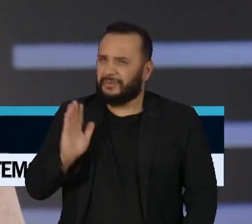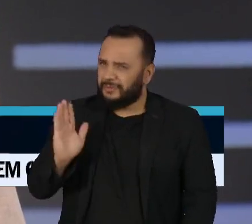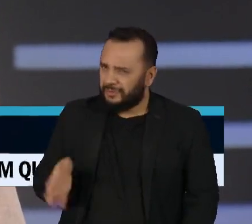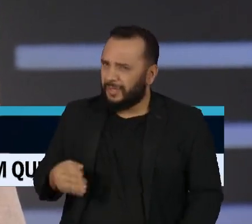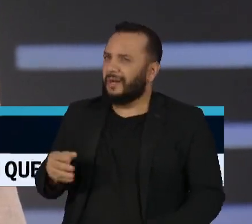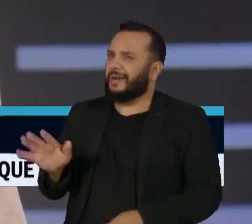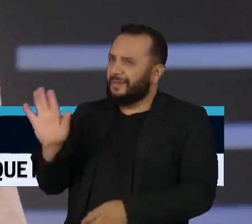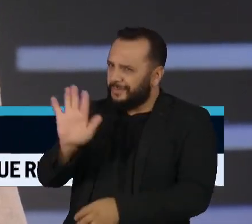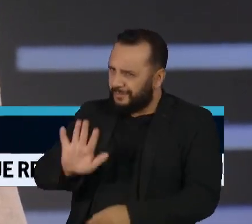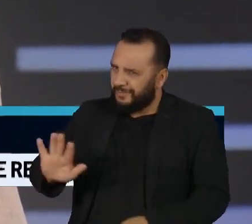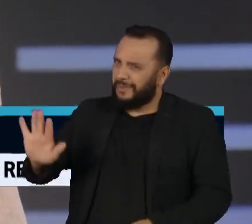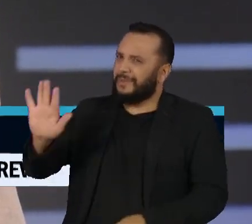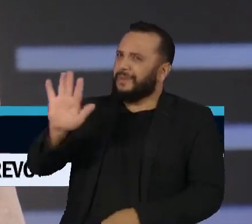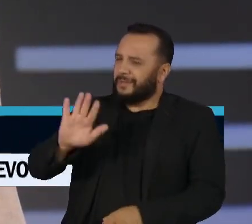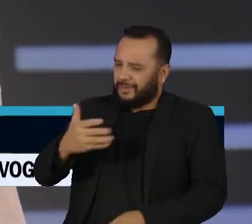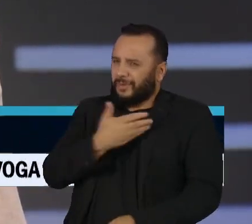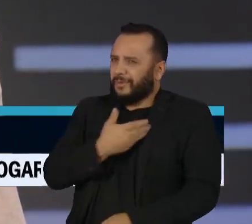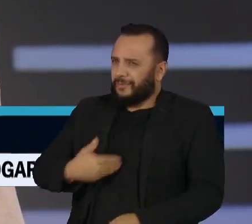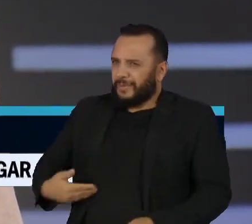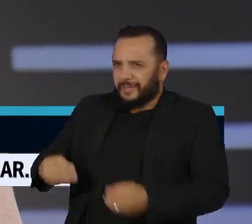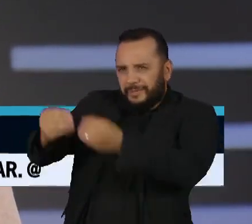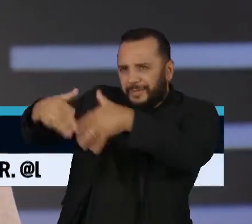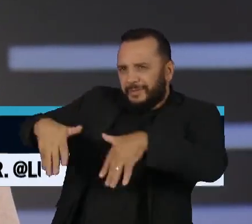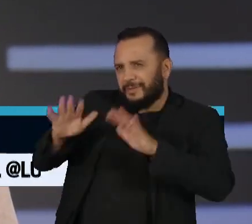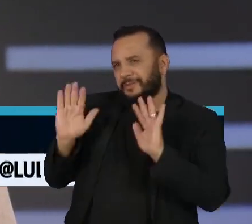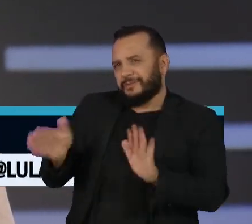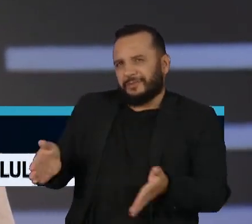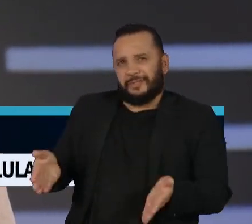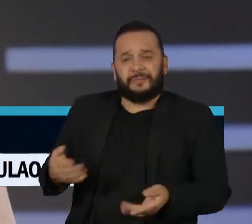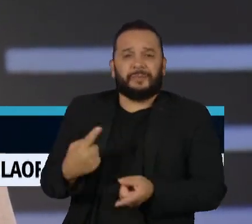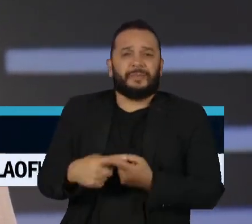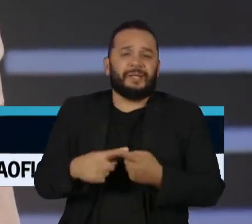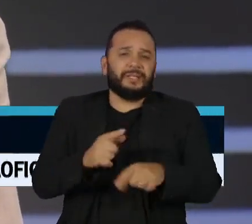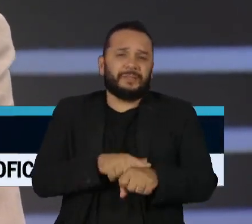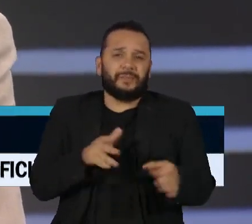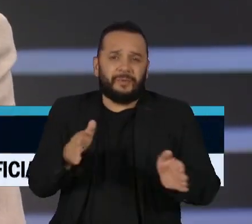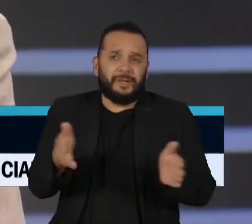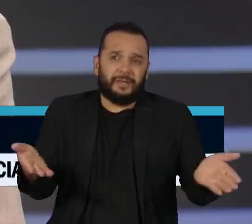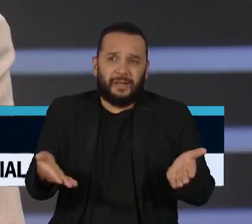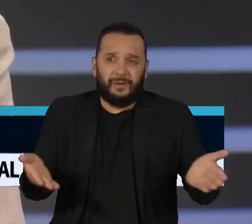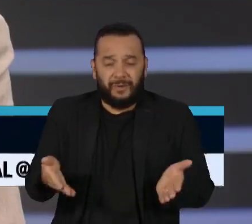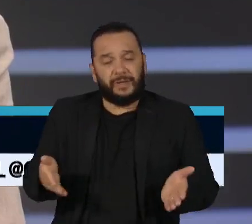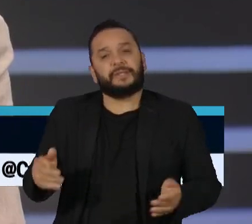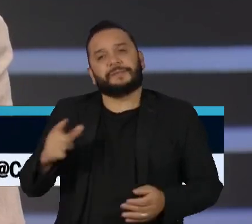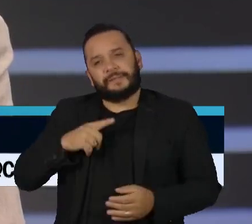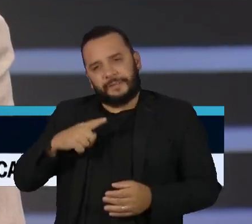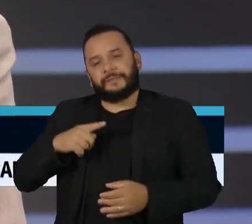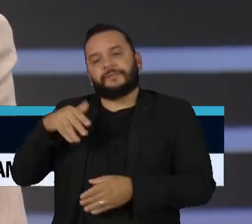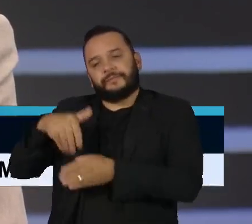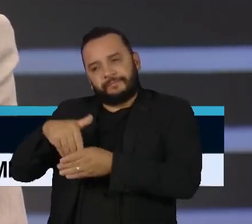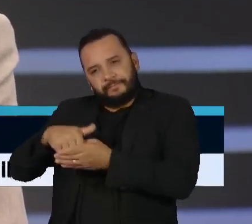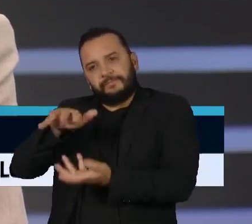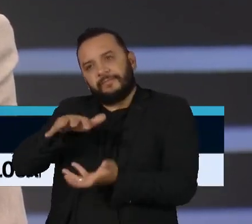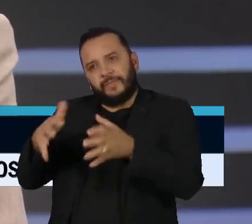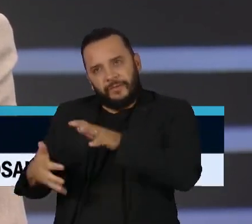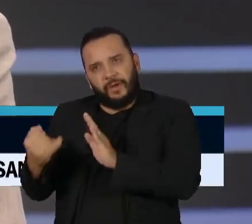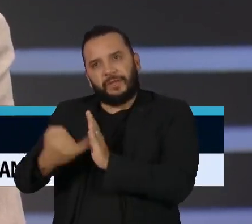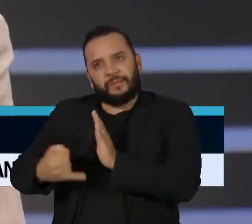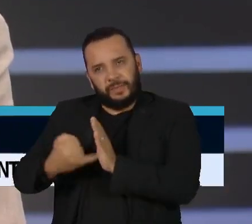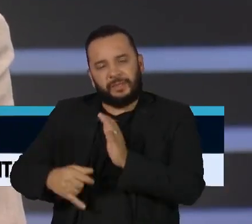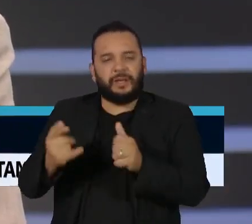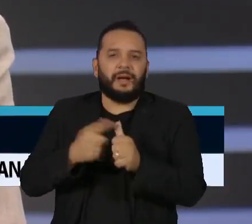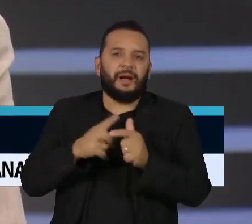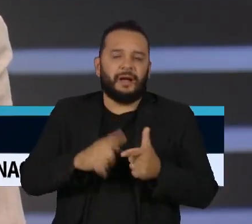né É uma coisa muito ruim isso que aconteceu porque no momento como esse você preocupado em fazer rotações de reforma tributária de